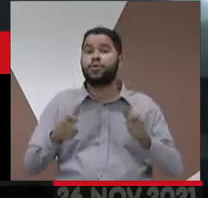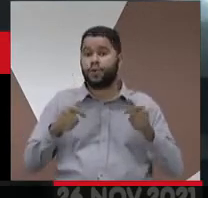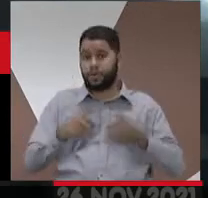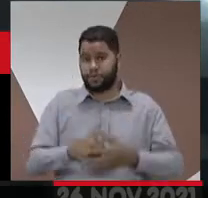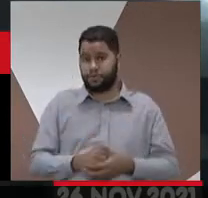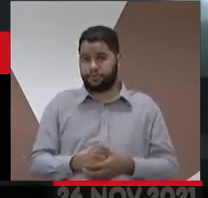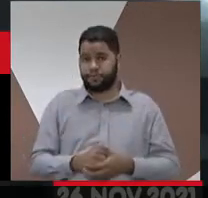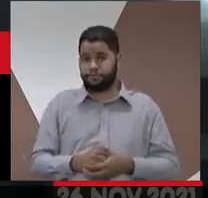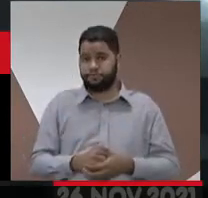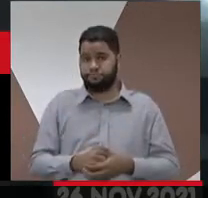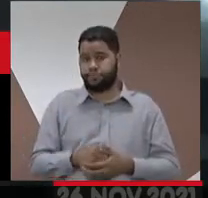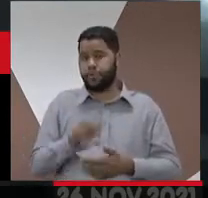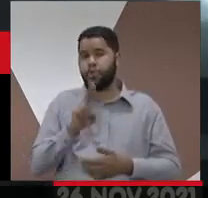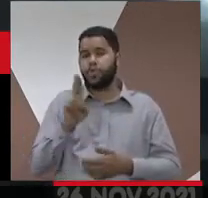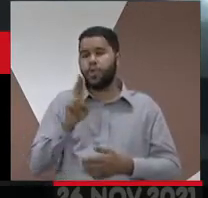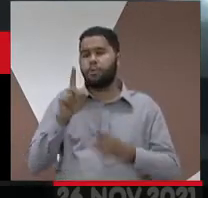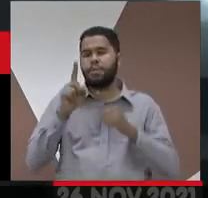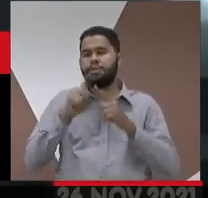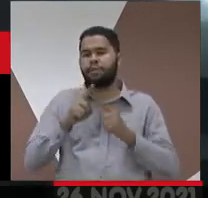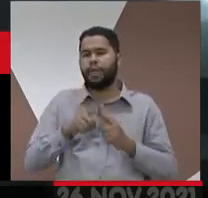chamada tecnicamente de